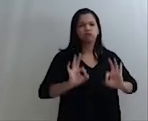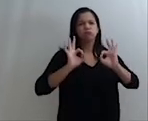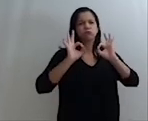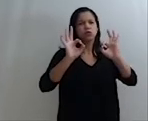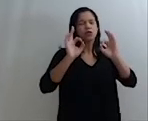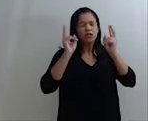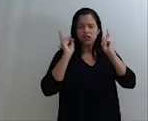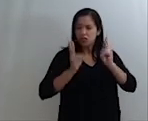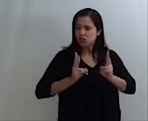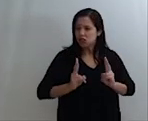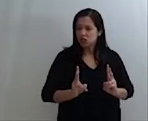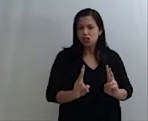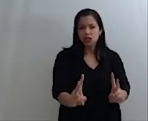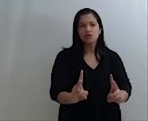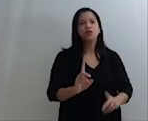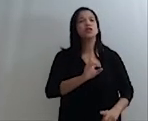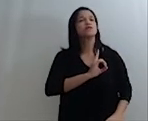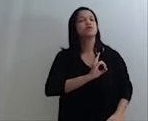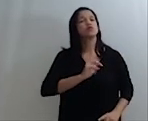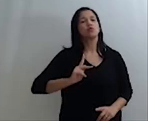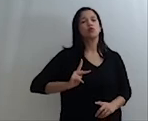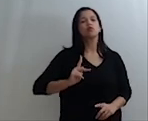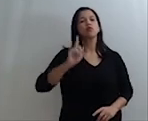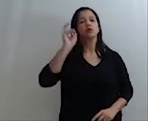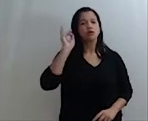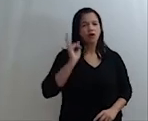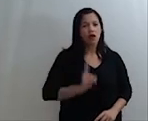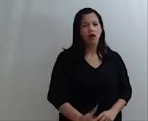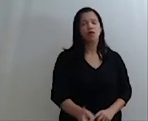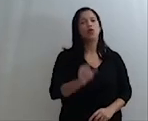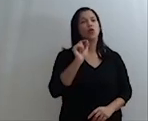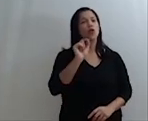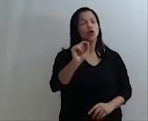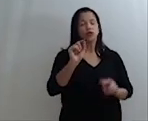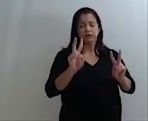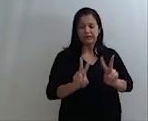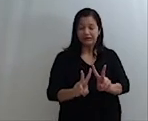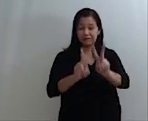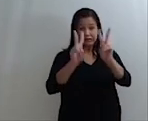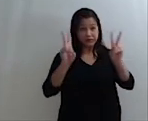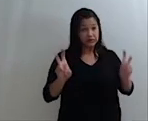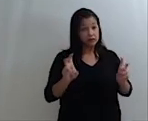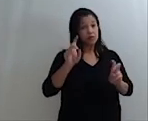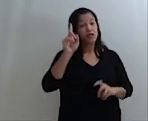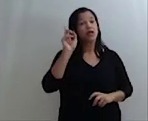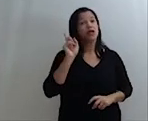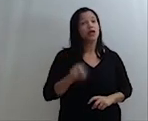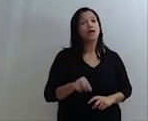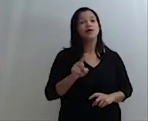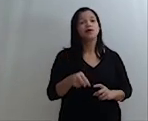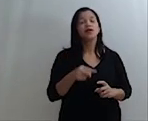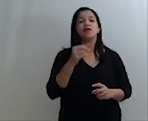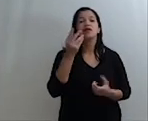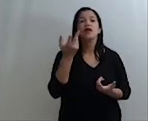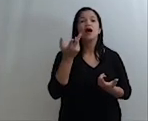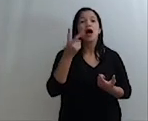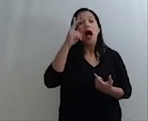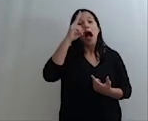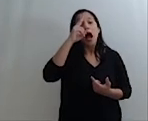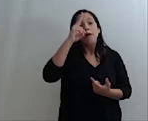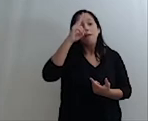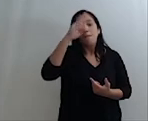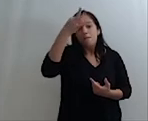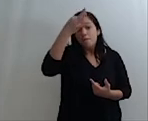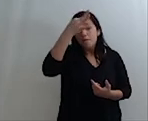públicas em especial nesse tema que é um tema muito delicado que é a fragilidade da memória e o risco